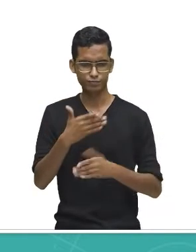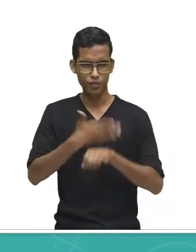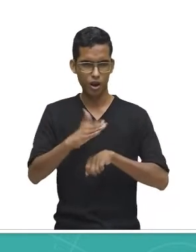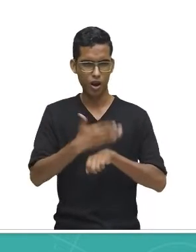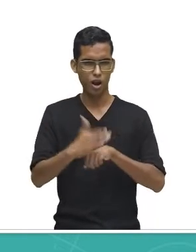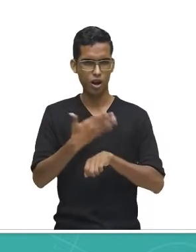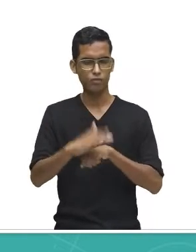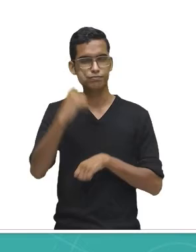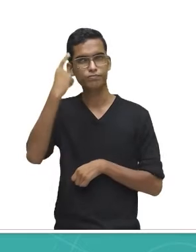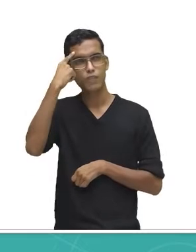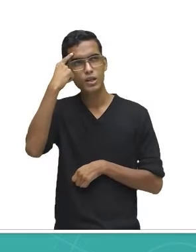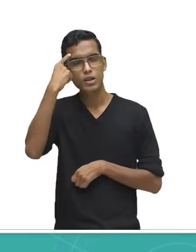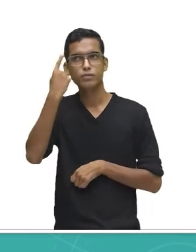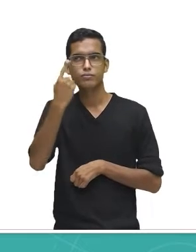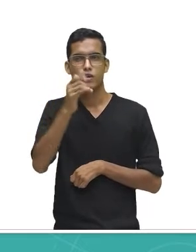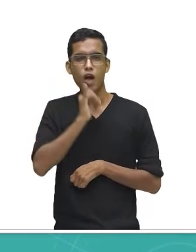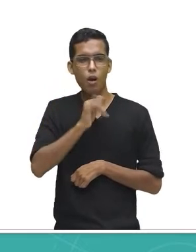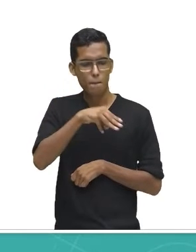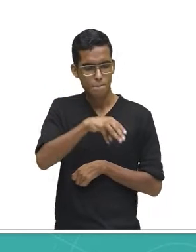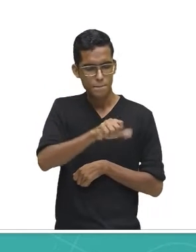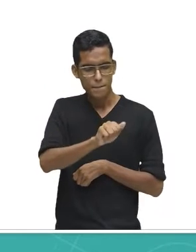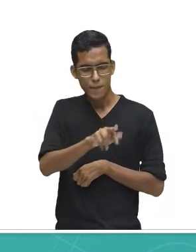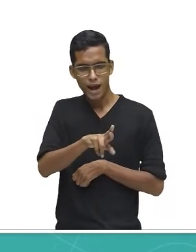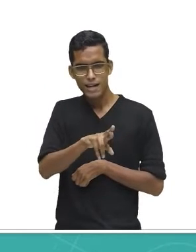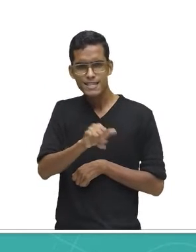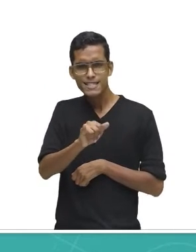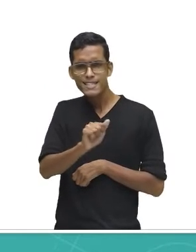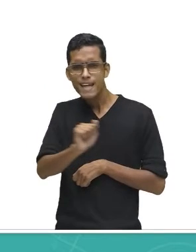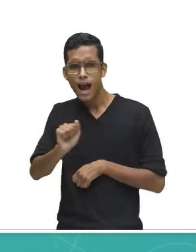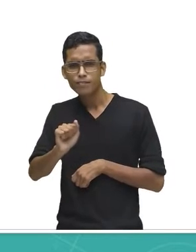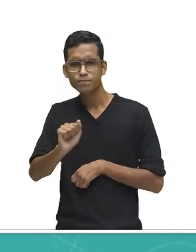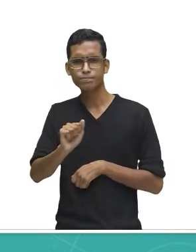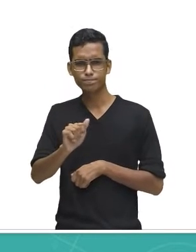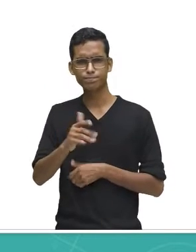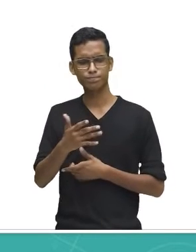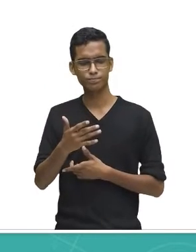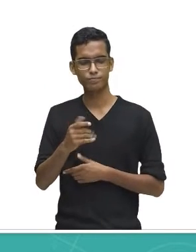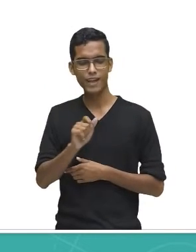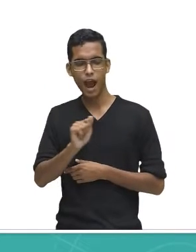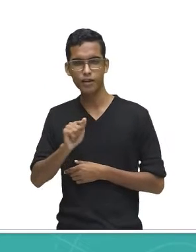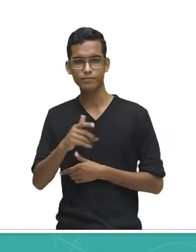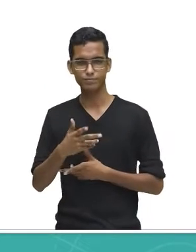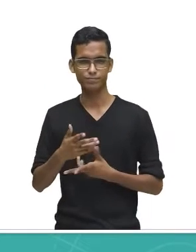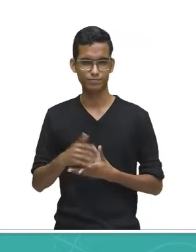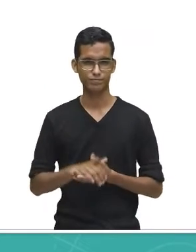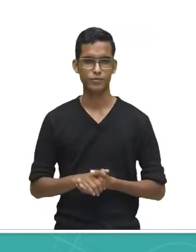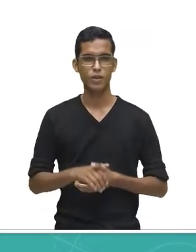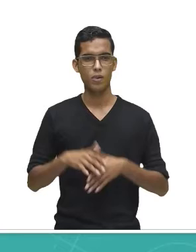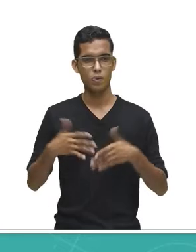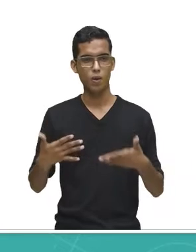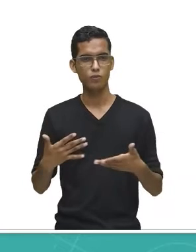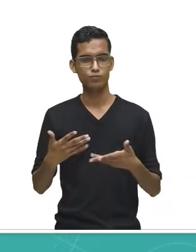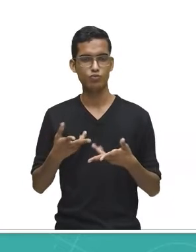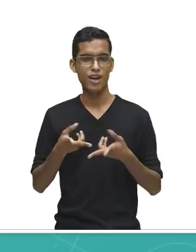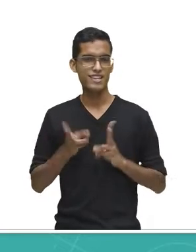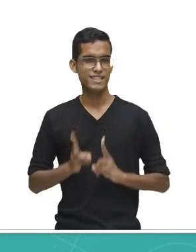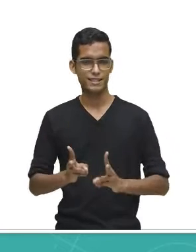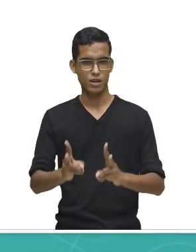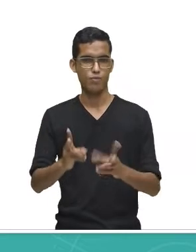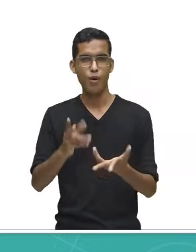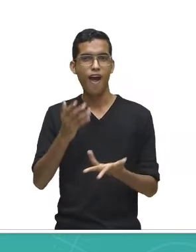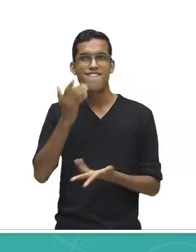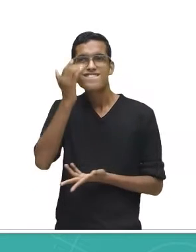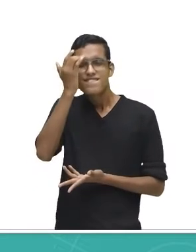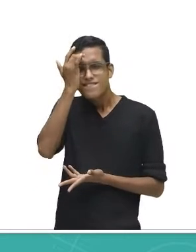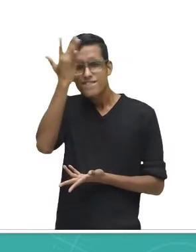pensamento mesmo, que você vai encontrar com certeza a sílaba tônica da palavra que você quiser, porque nem sempre é tão fácil,